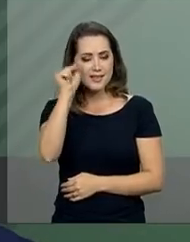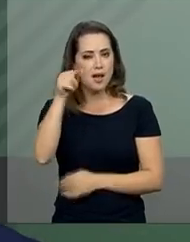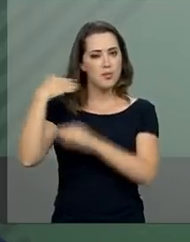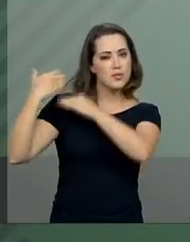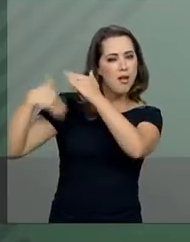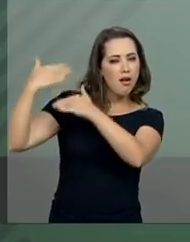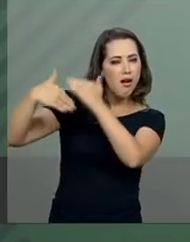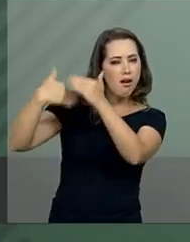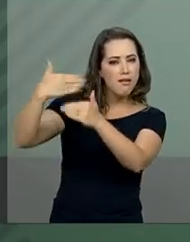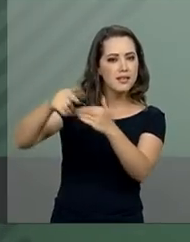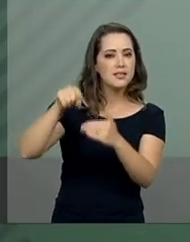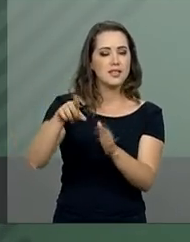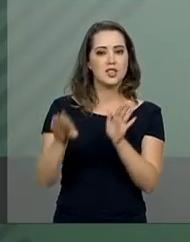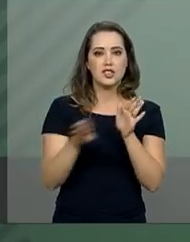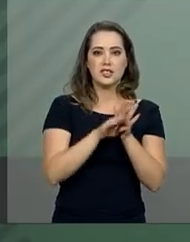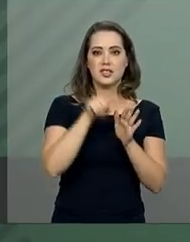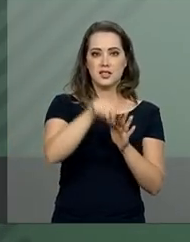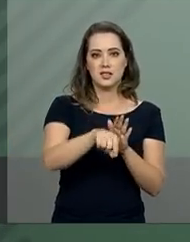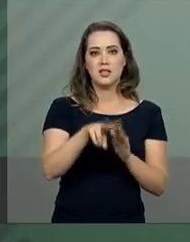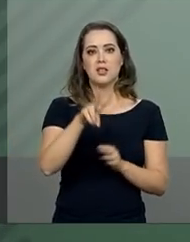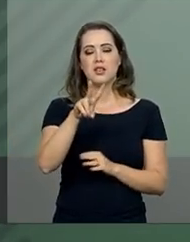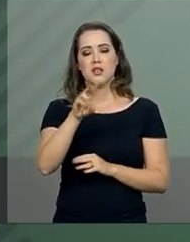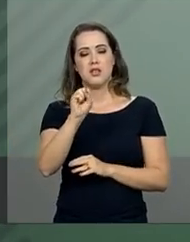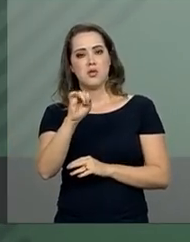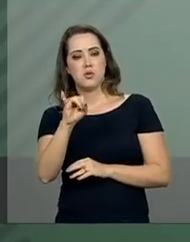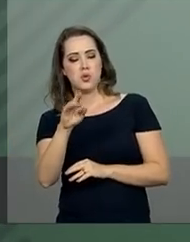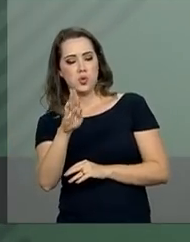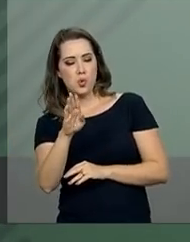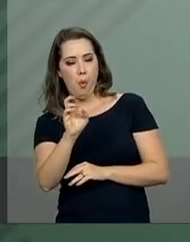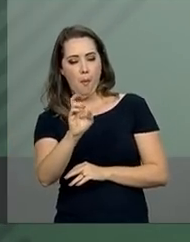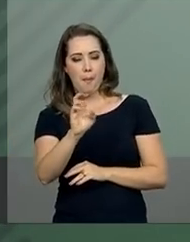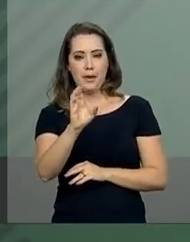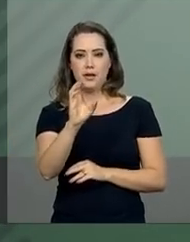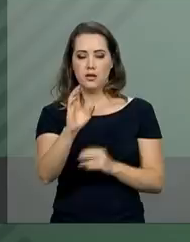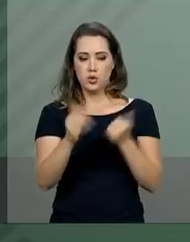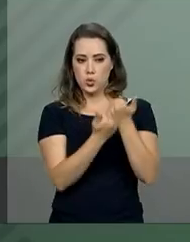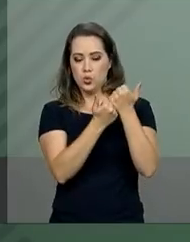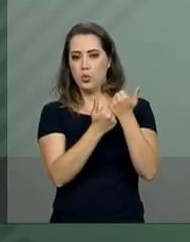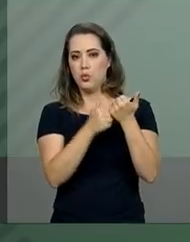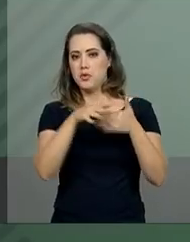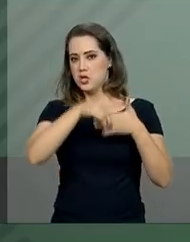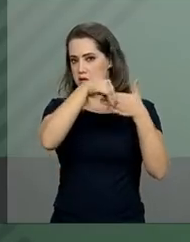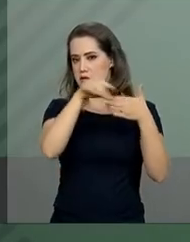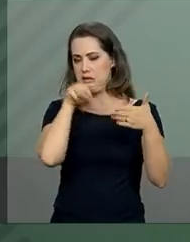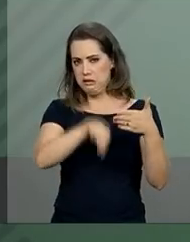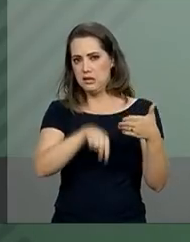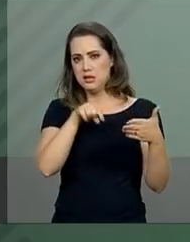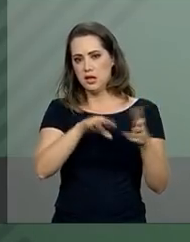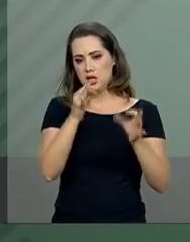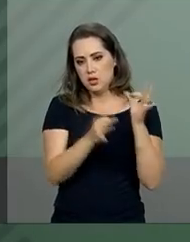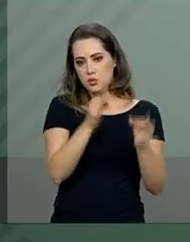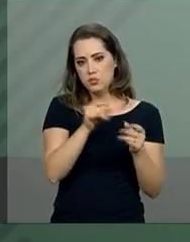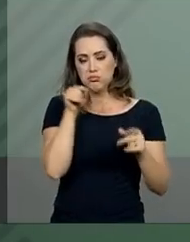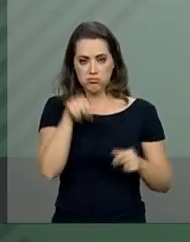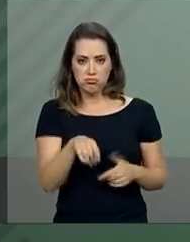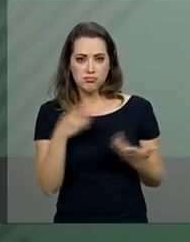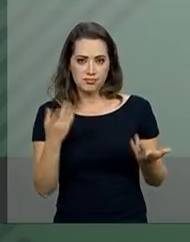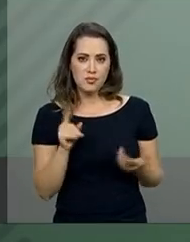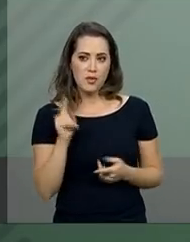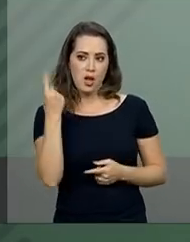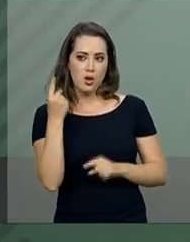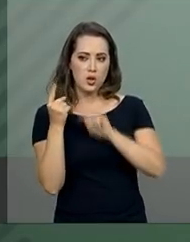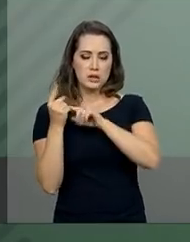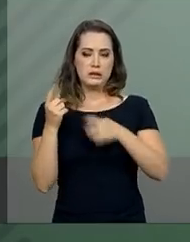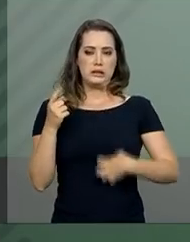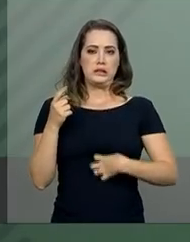a época que eu vim aqui quando era subchefe para assuntos jurídicos da casa civil em 2003 então é um lado que dá um